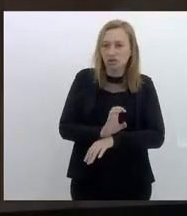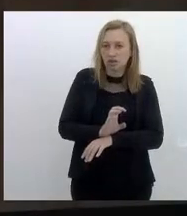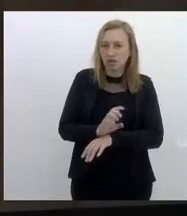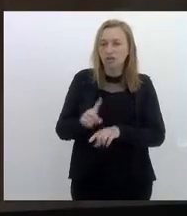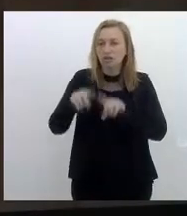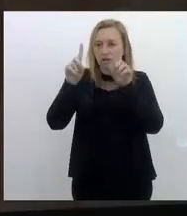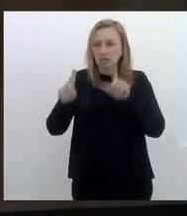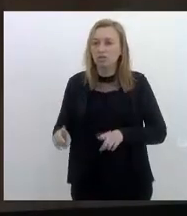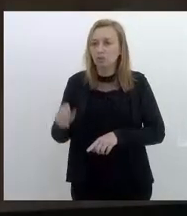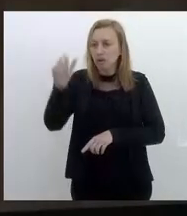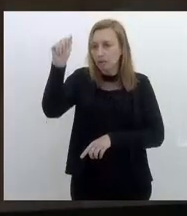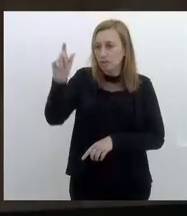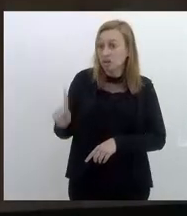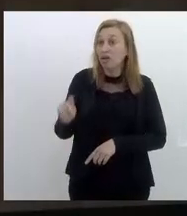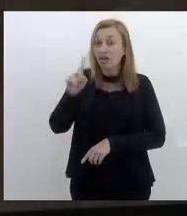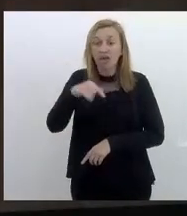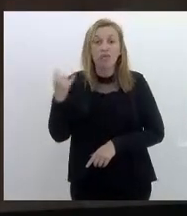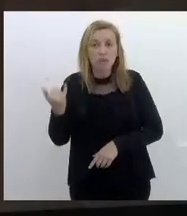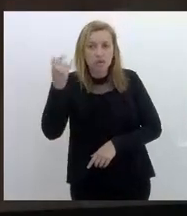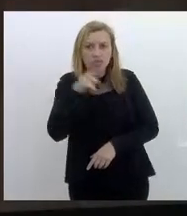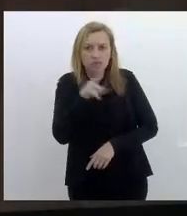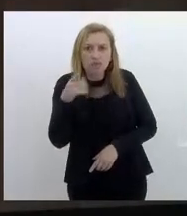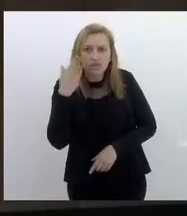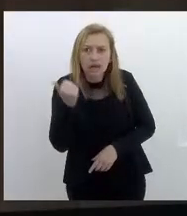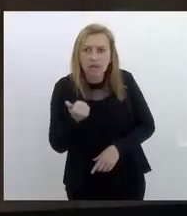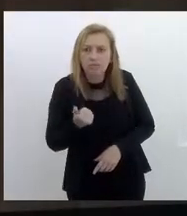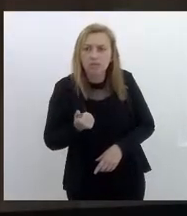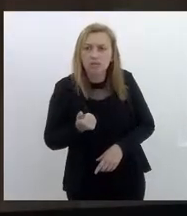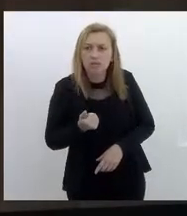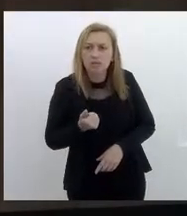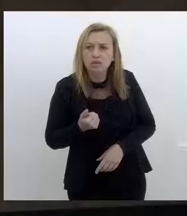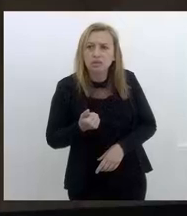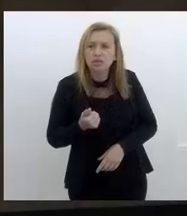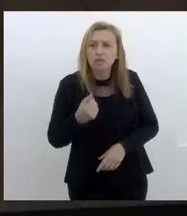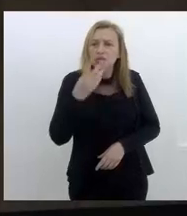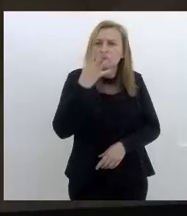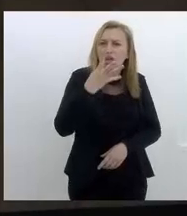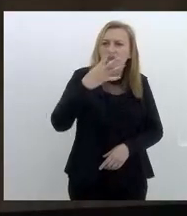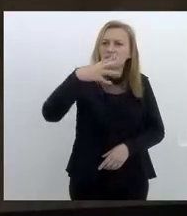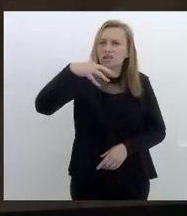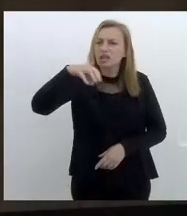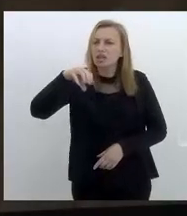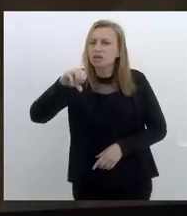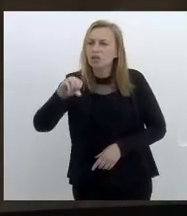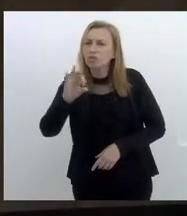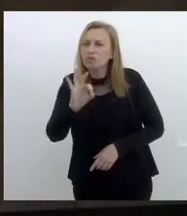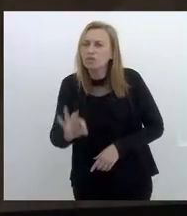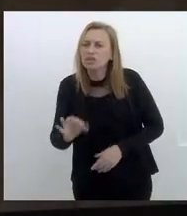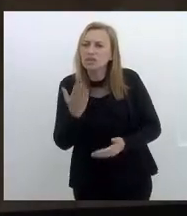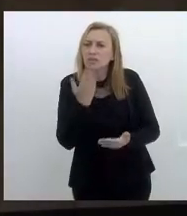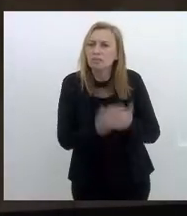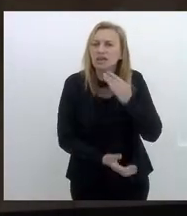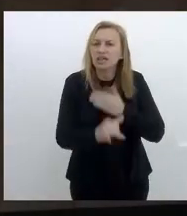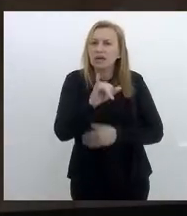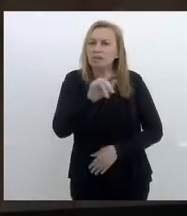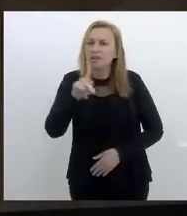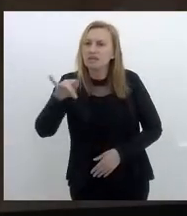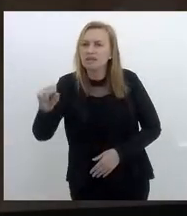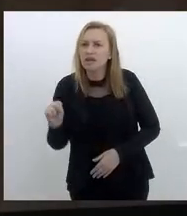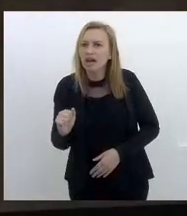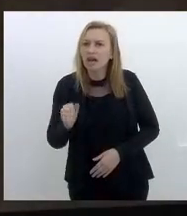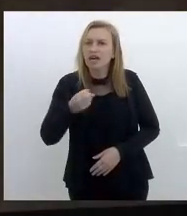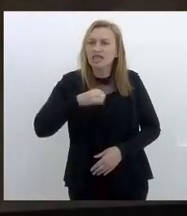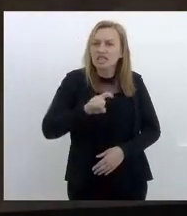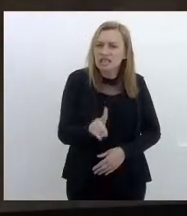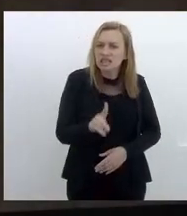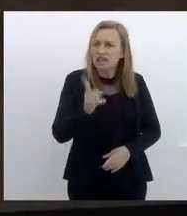Servidores aposentados isso é importante que todas saiba para concluir esse uma 49 por cento de perda pelo IPCA esse